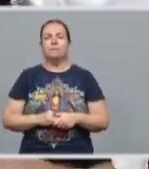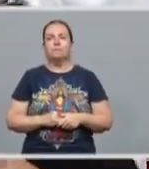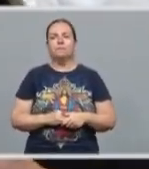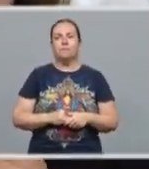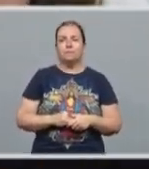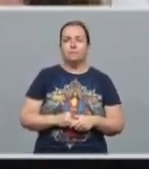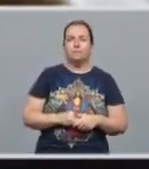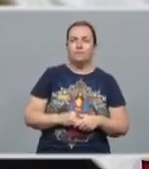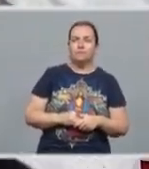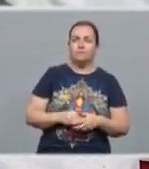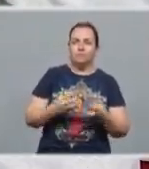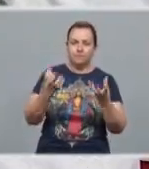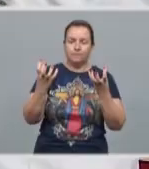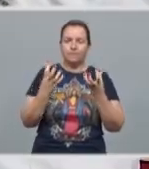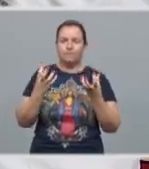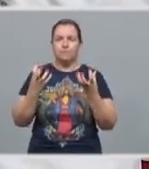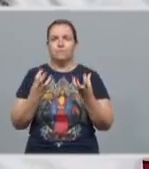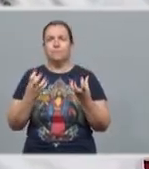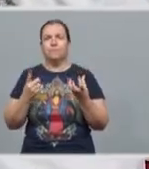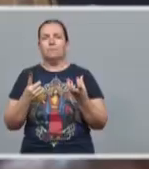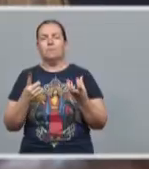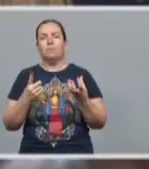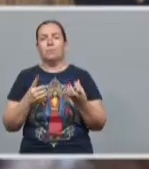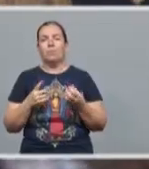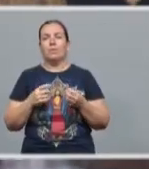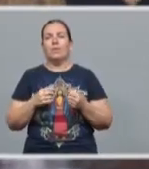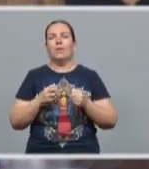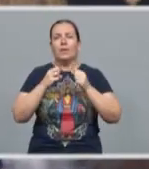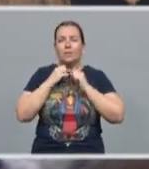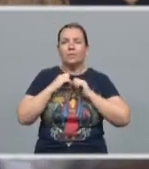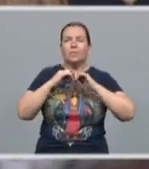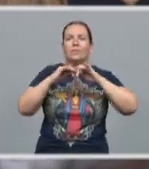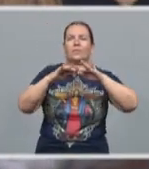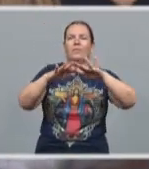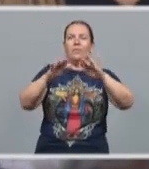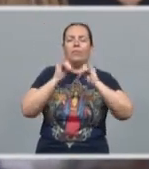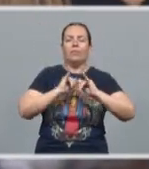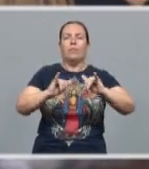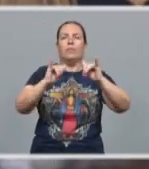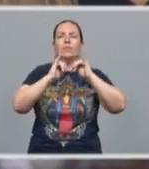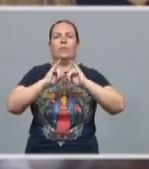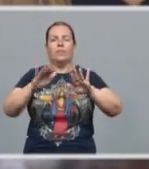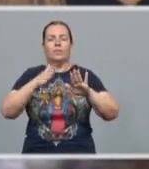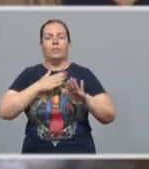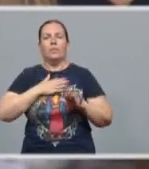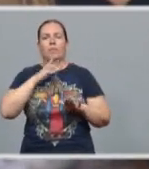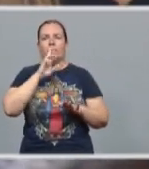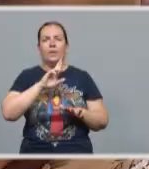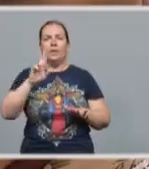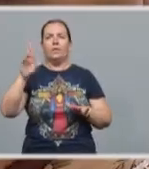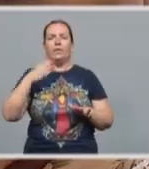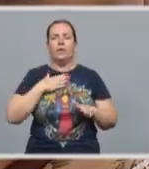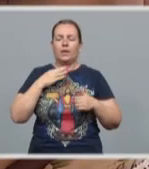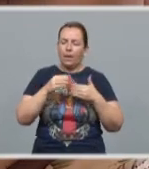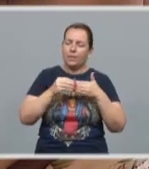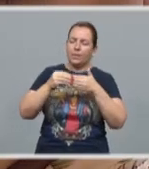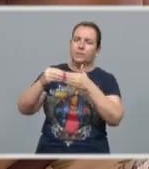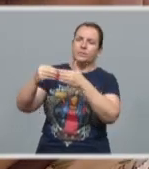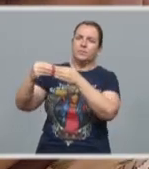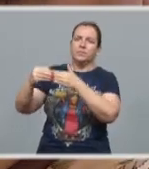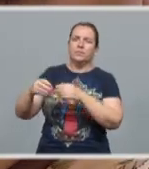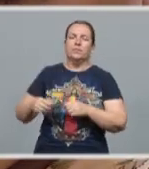amor. Eu quero ser um instrumento vivo, meu Senhor,